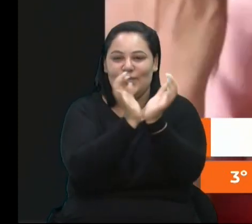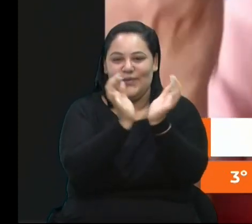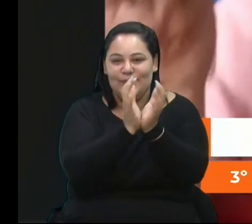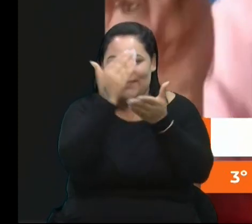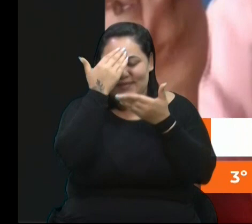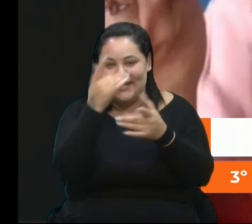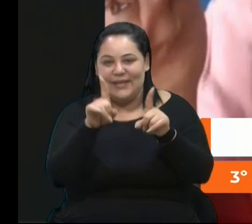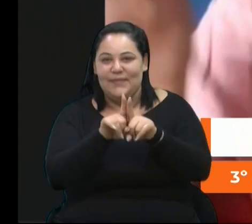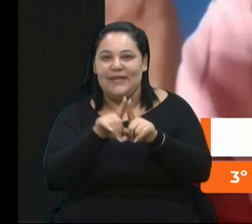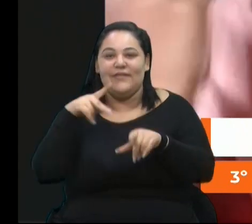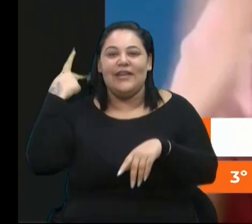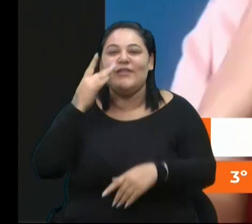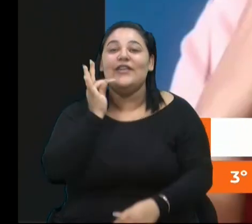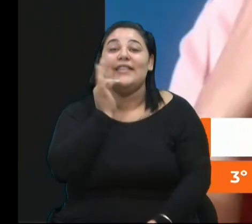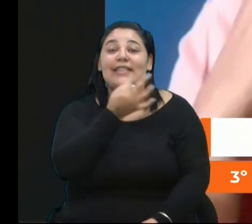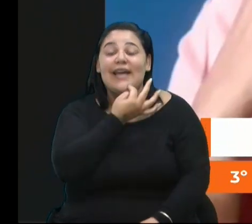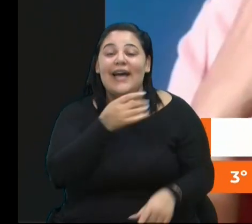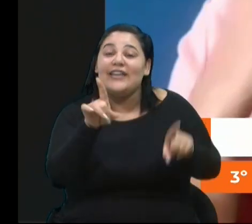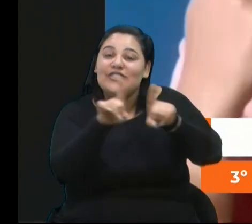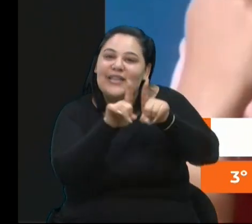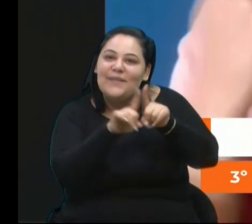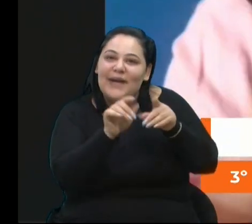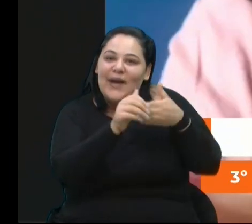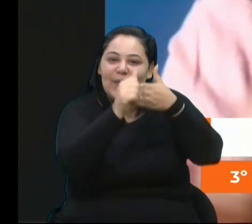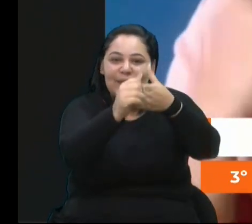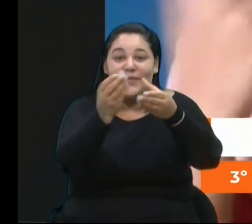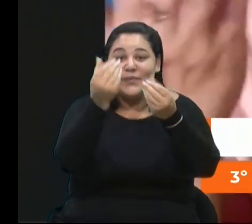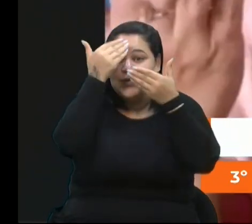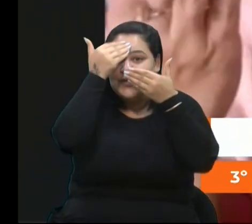também, vereadora Tatiane Friis, que está nos acompanhando ainda,